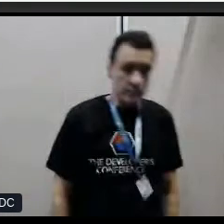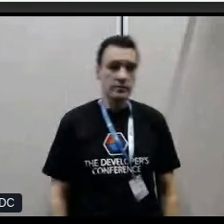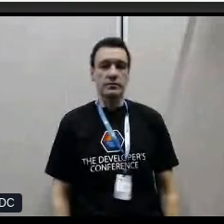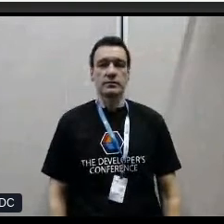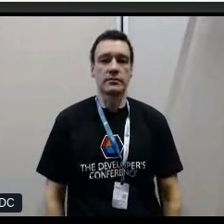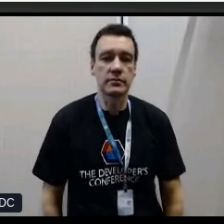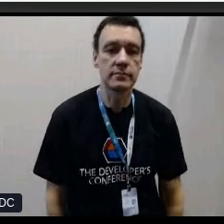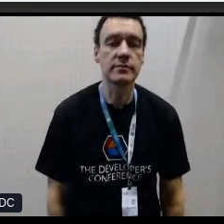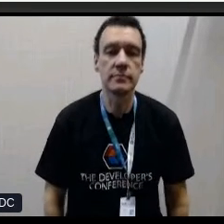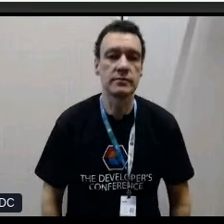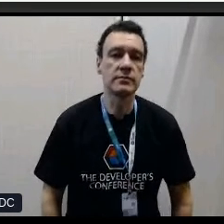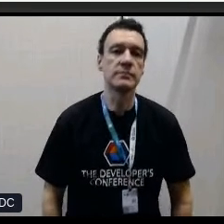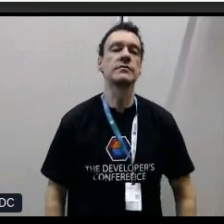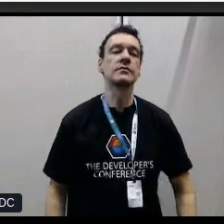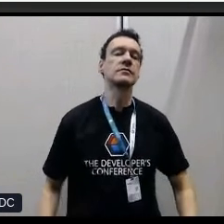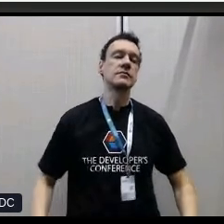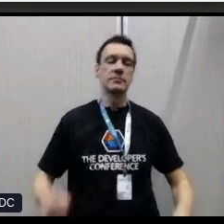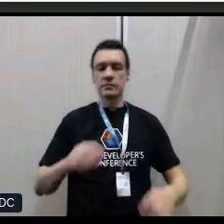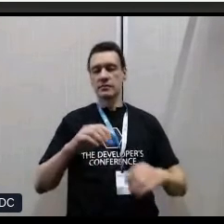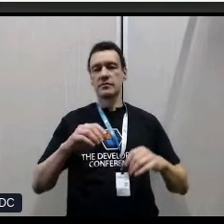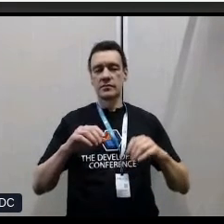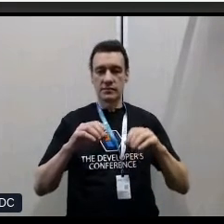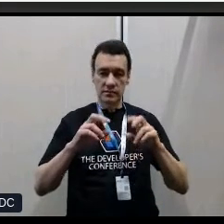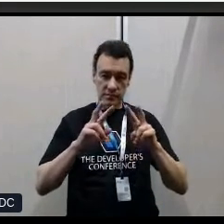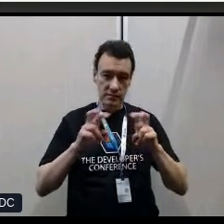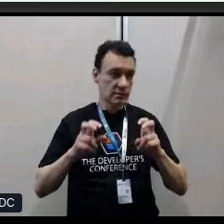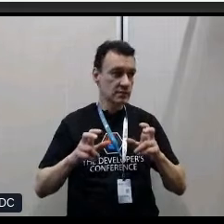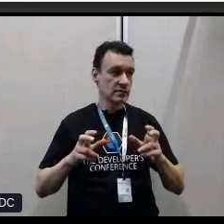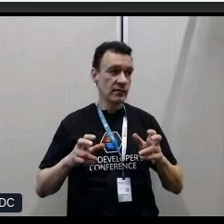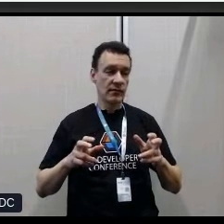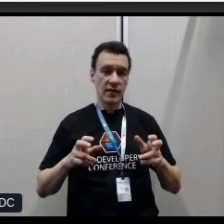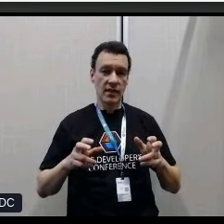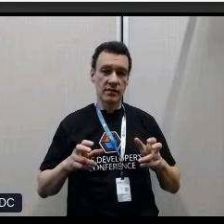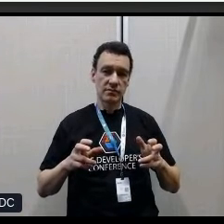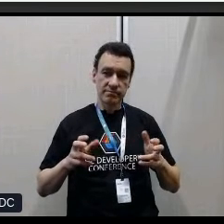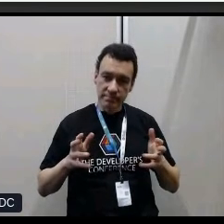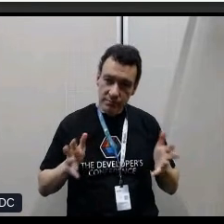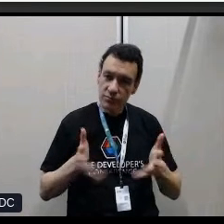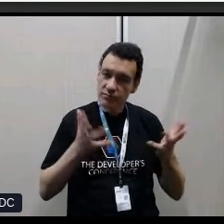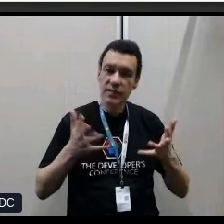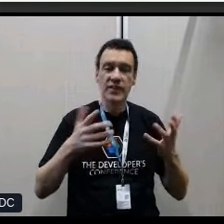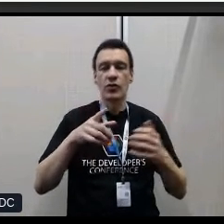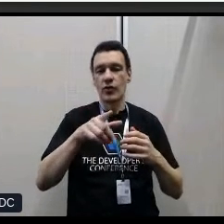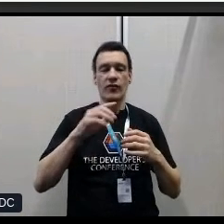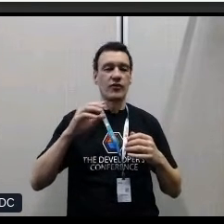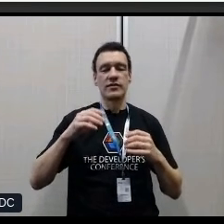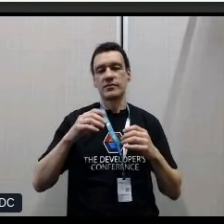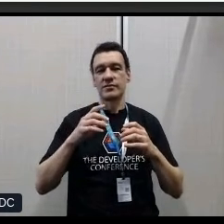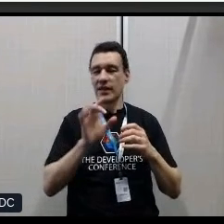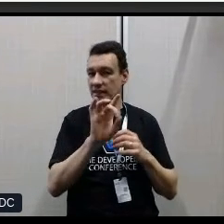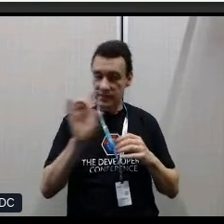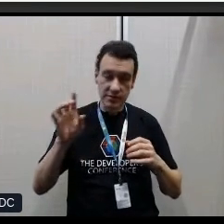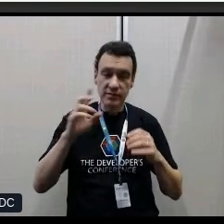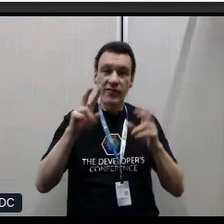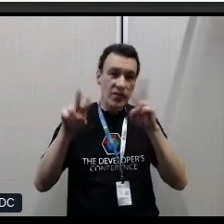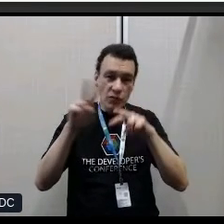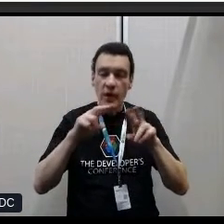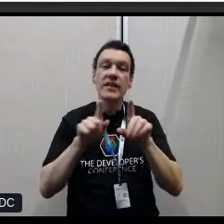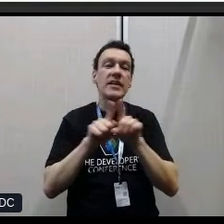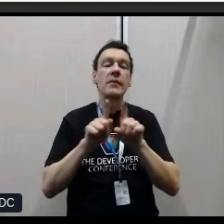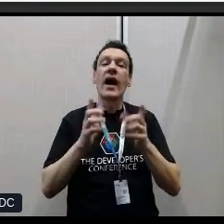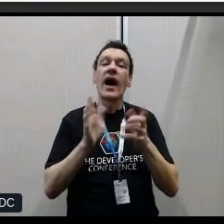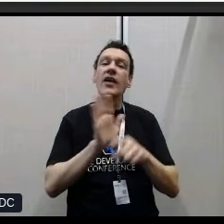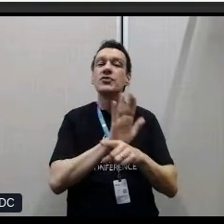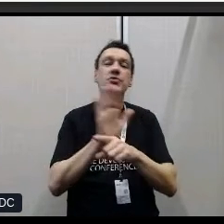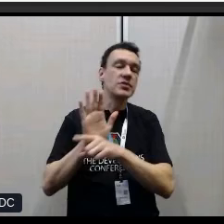referentes a engajamento dos usuários, vocabulário visual e textual, que vão impactar na